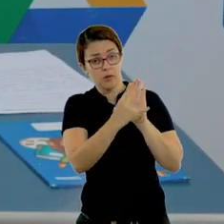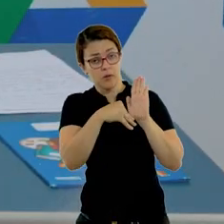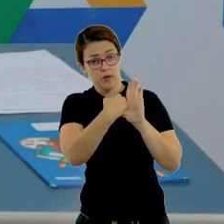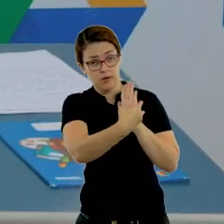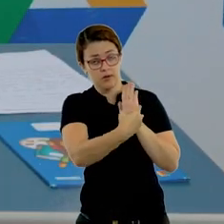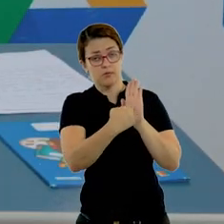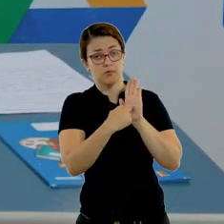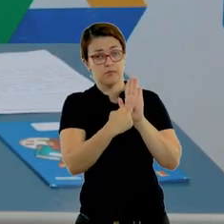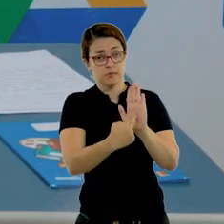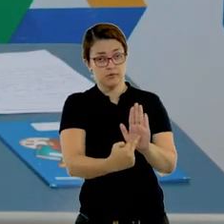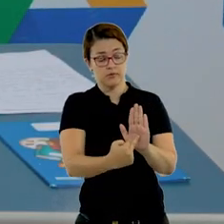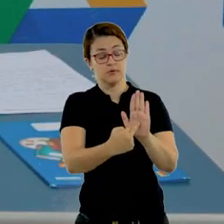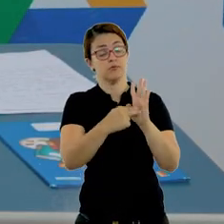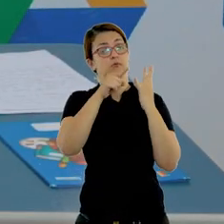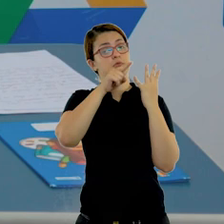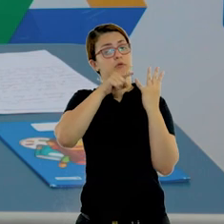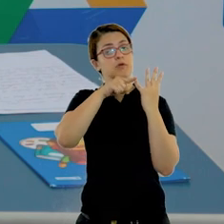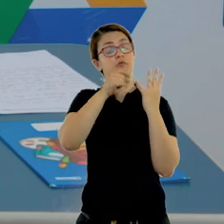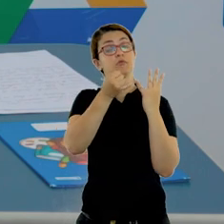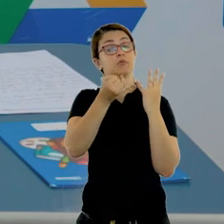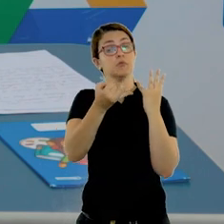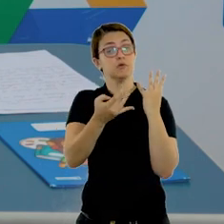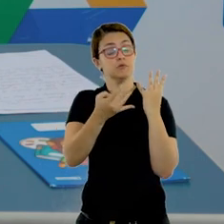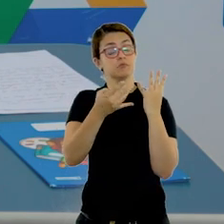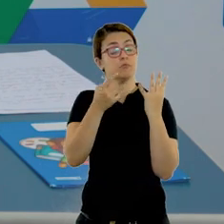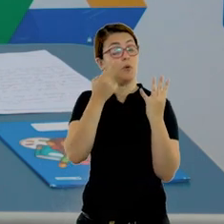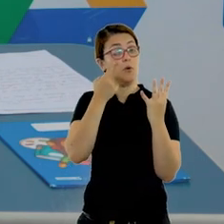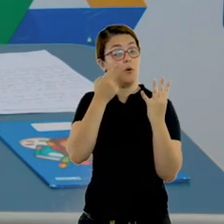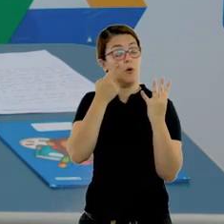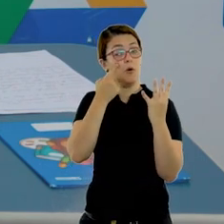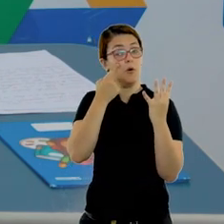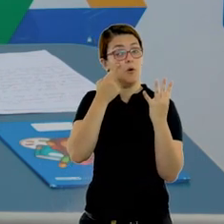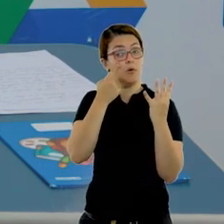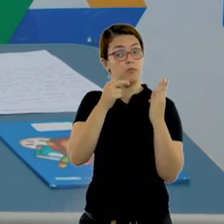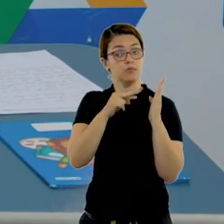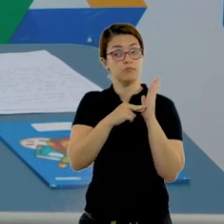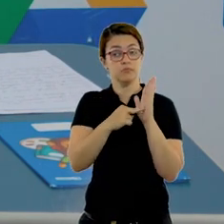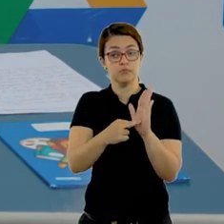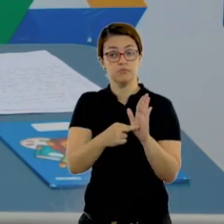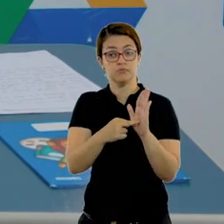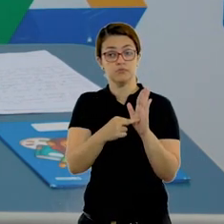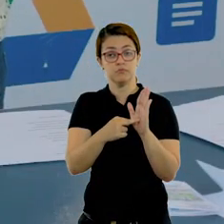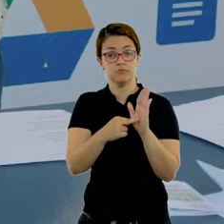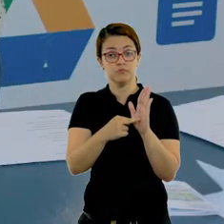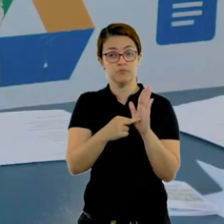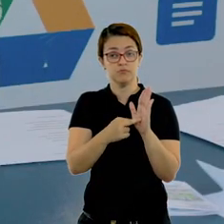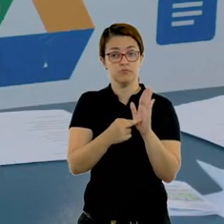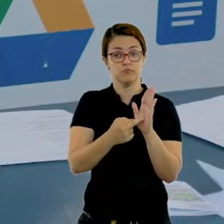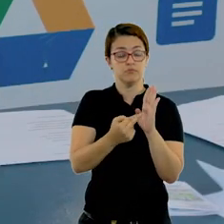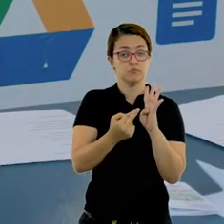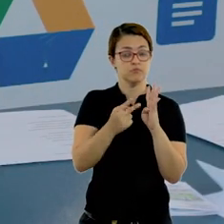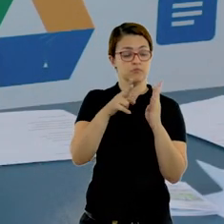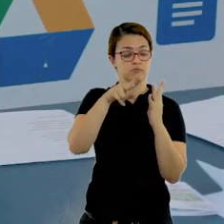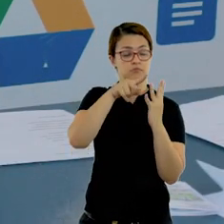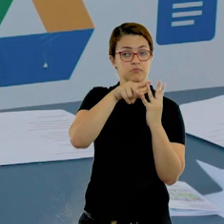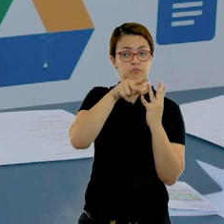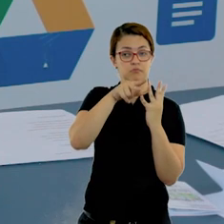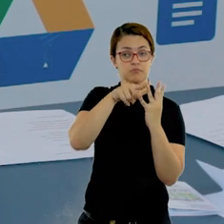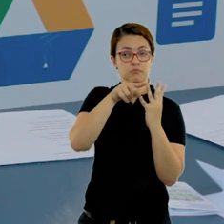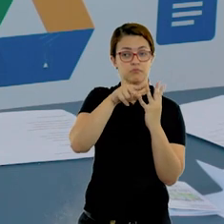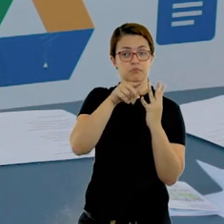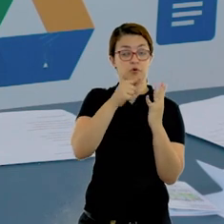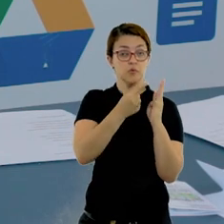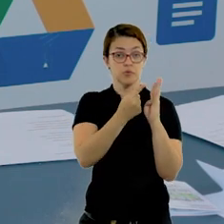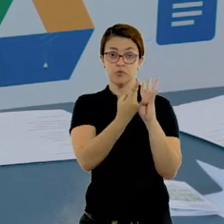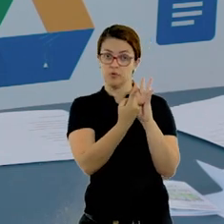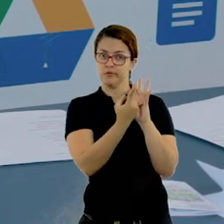contar quantos tracinhos nós temos aqui representando a unidade, tá? Então, contando aqui na unidade, nós temos 9 tracinhos. Aí, você vai contar da